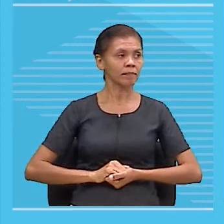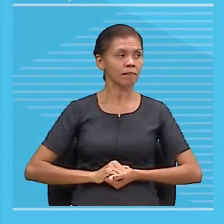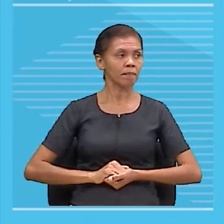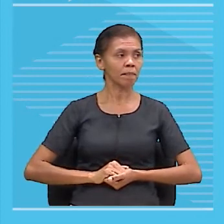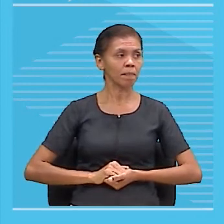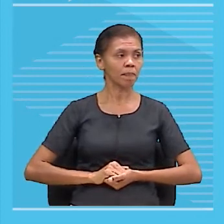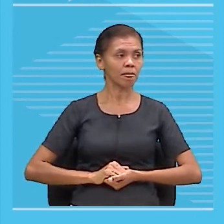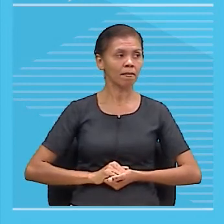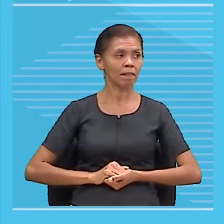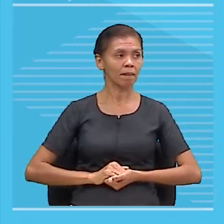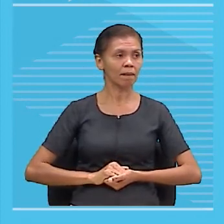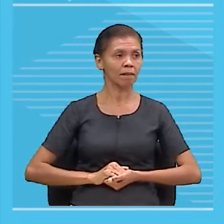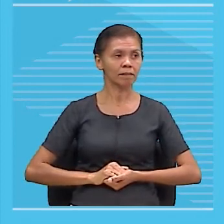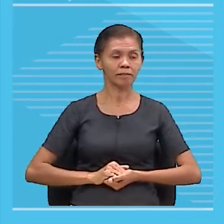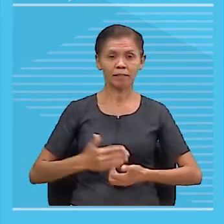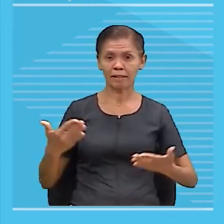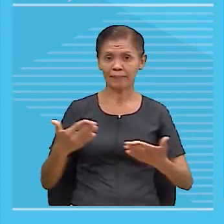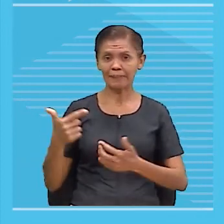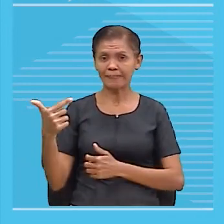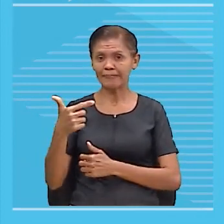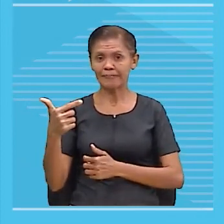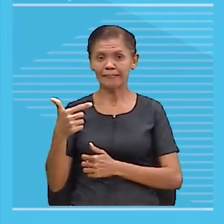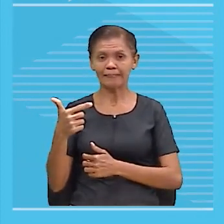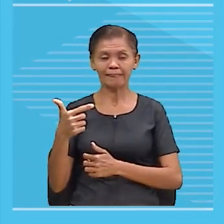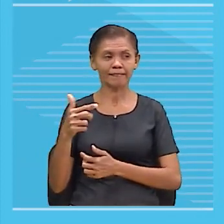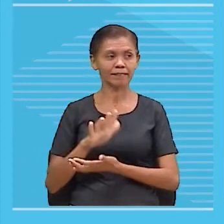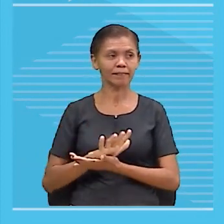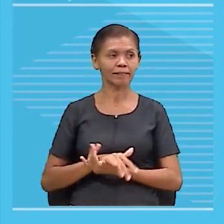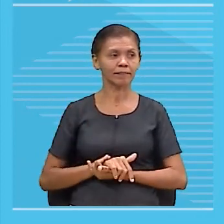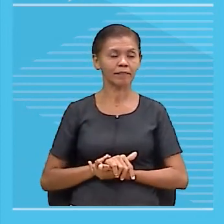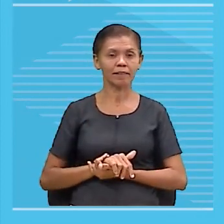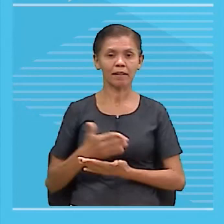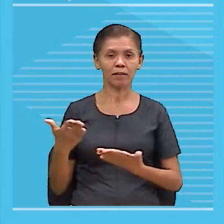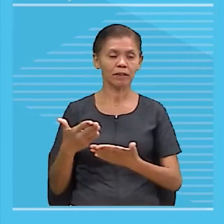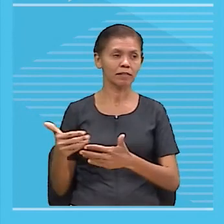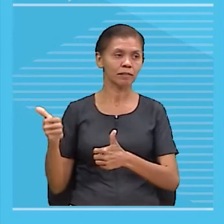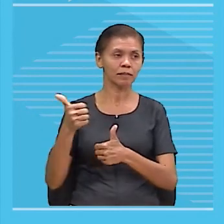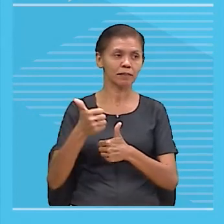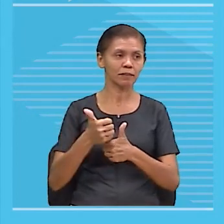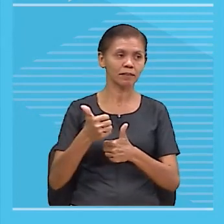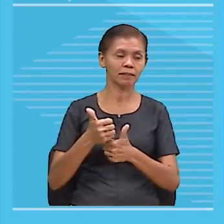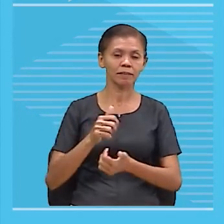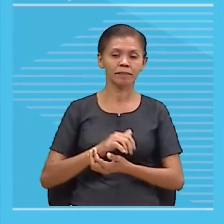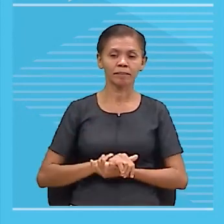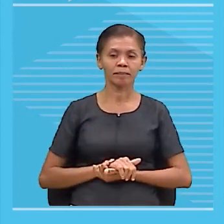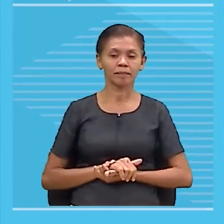Galerinha de Eliseu Martins, o que eu faço agora? Substituo na fórmula da capacitância.